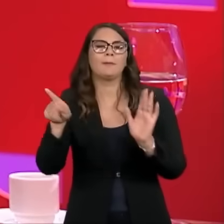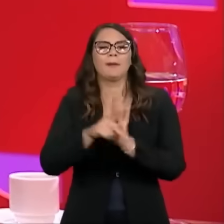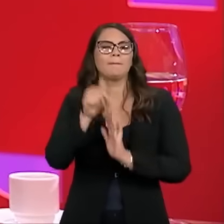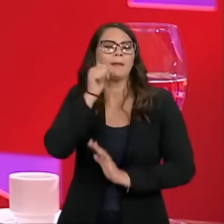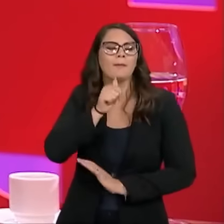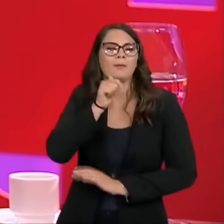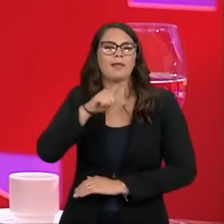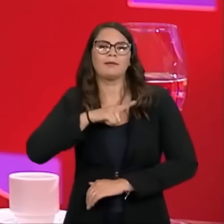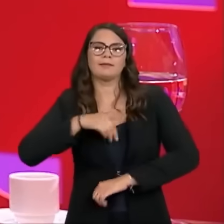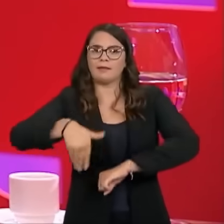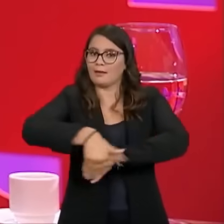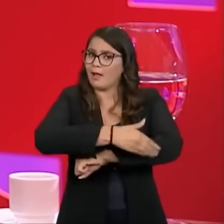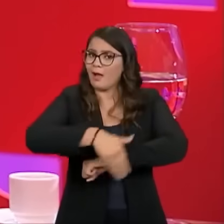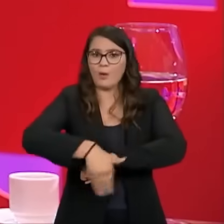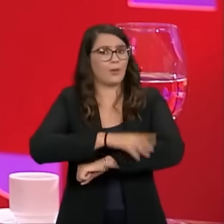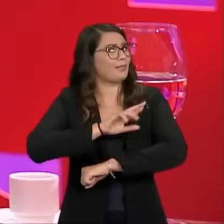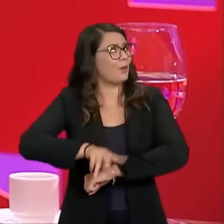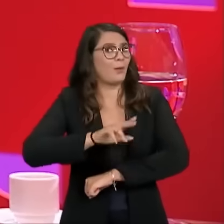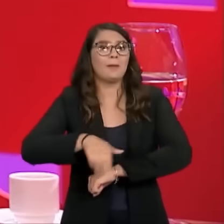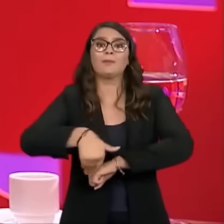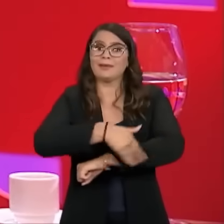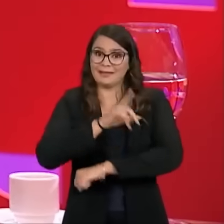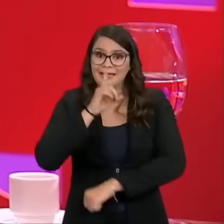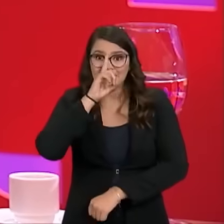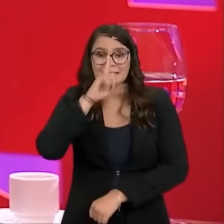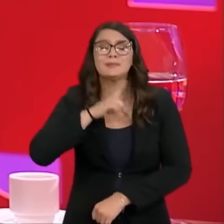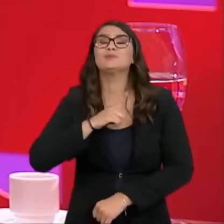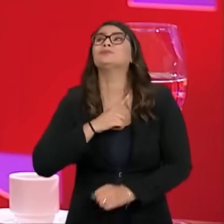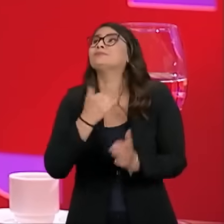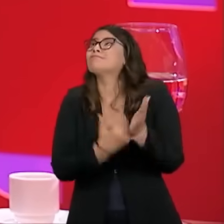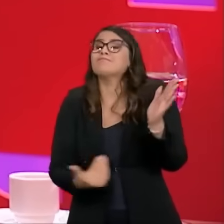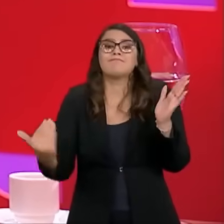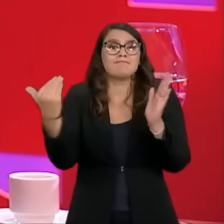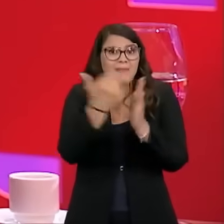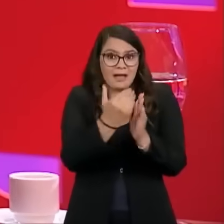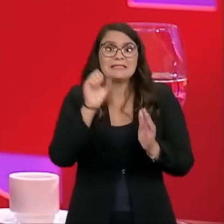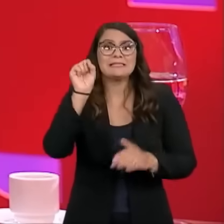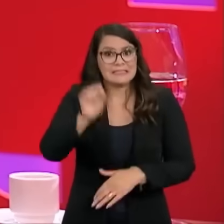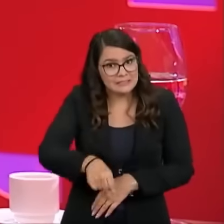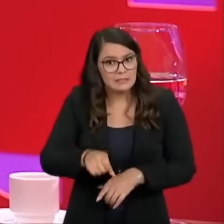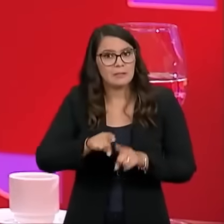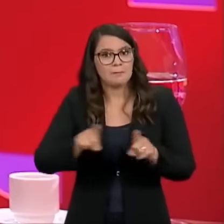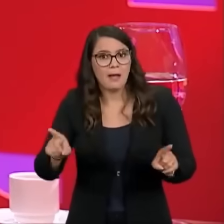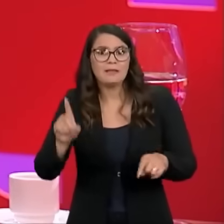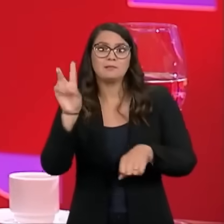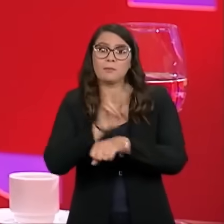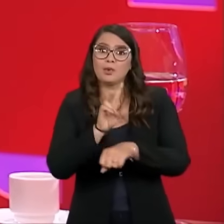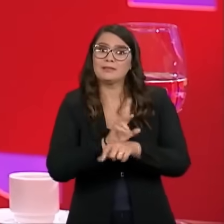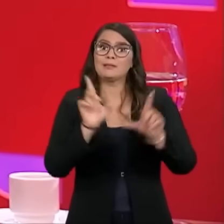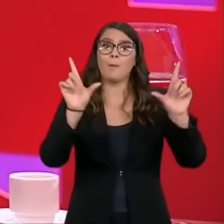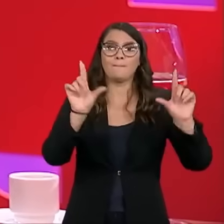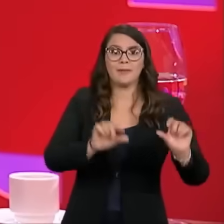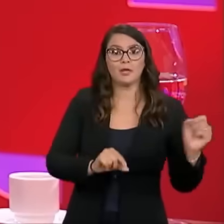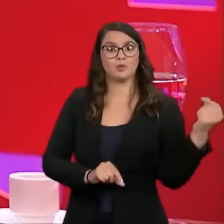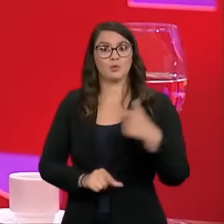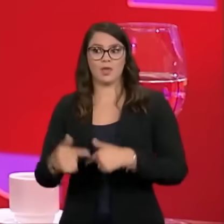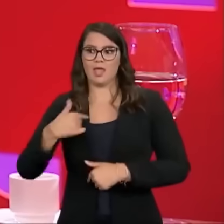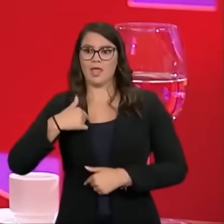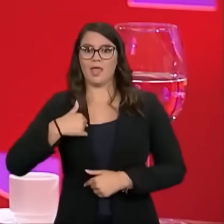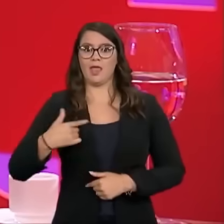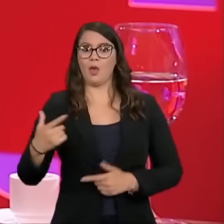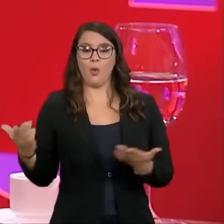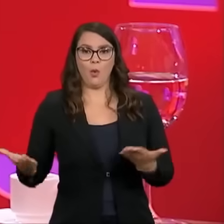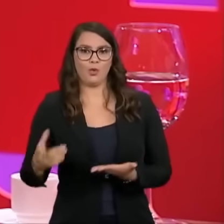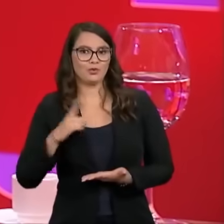estão correndo nas esquinas de prostituição porque os riscos ali são extremos e com menos proteção do que eu tenho hoje com menos garantia